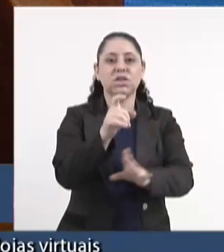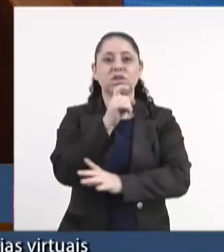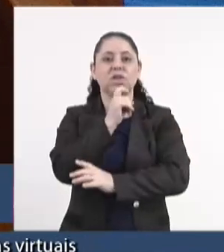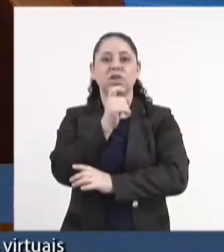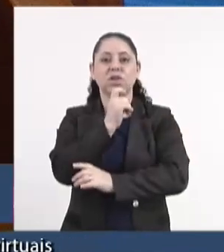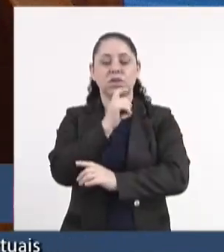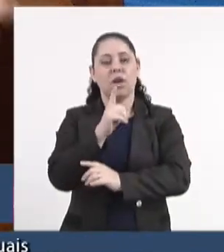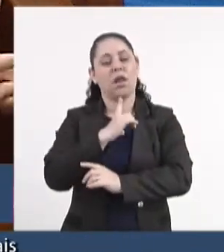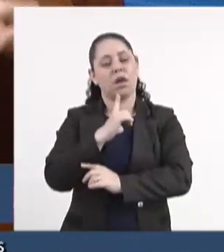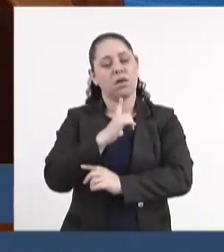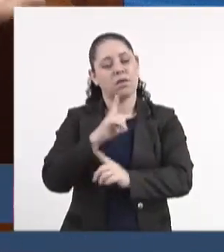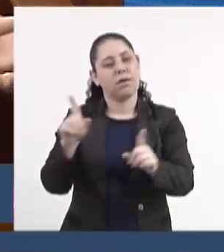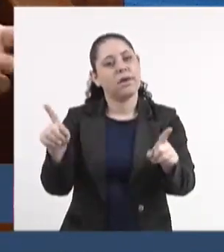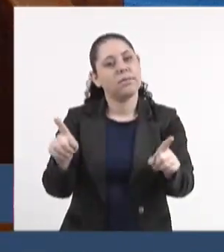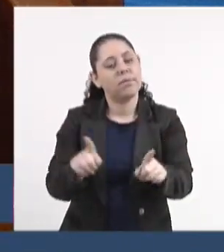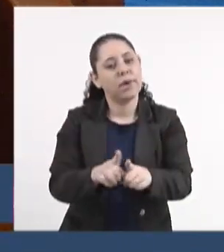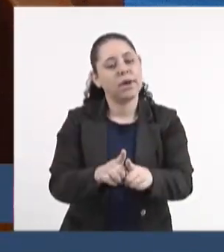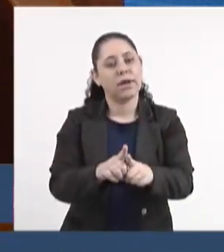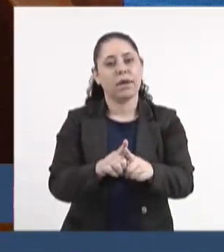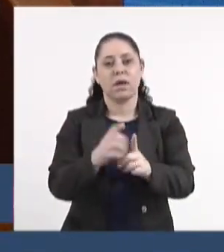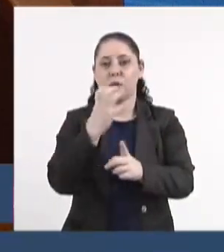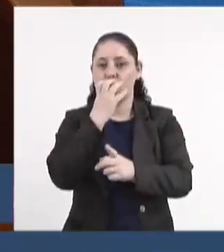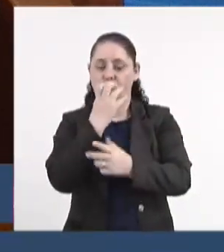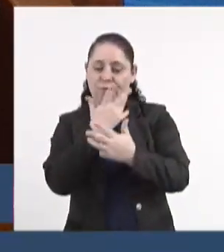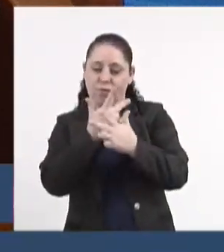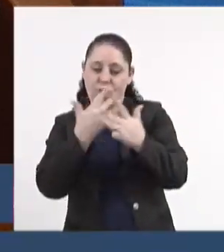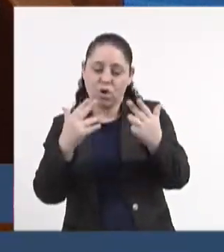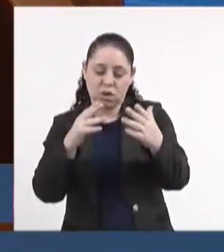possam fazer polpas de fruta,